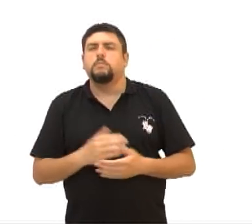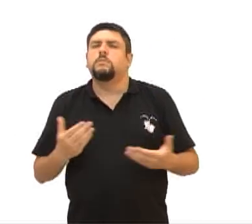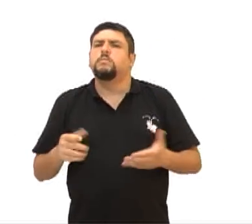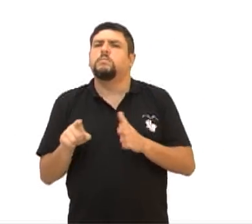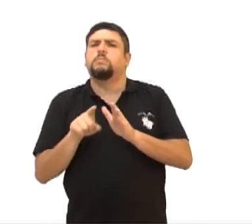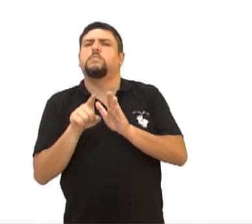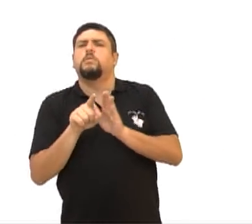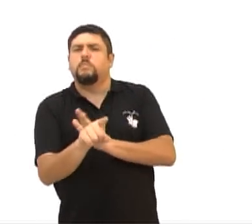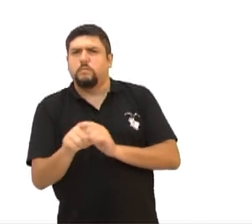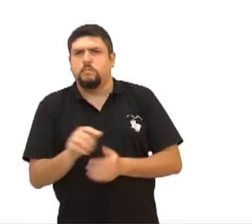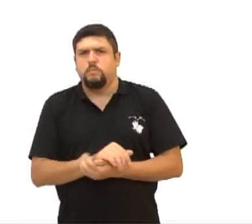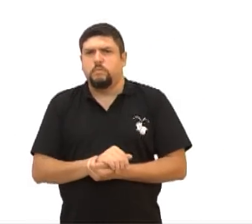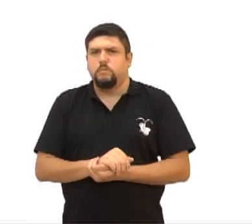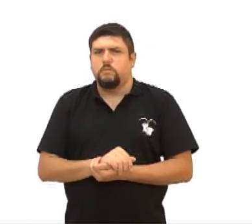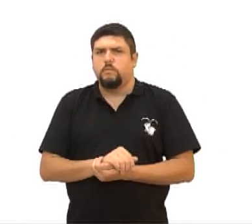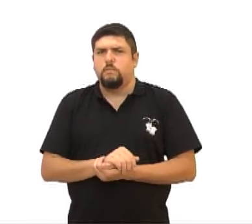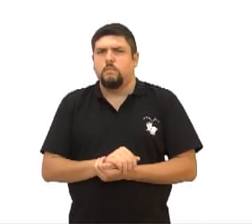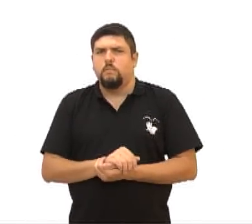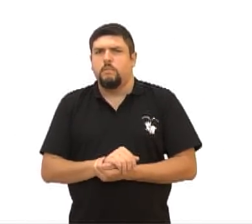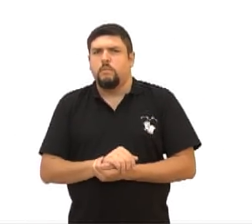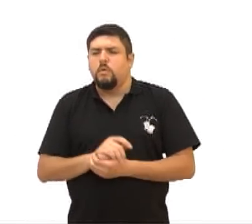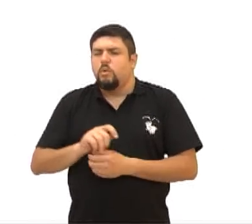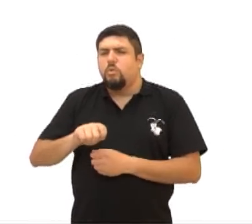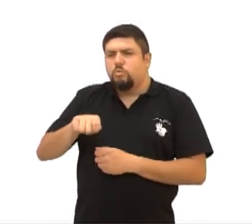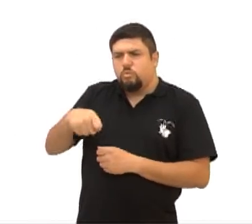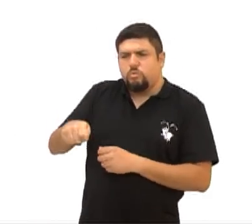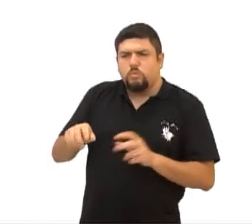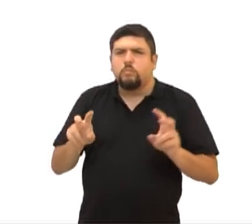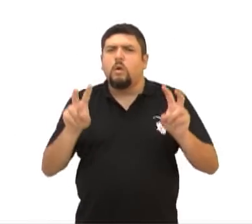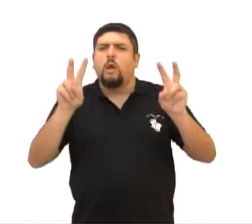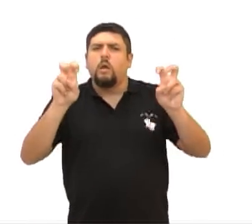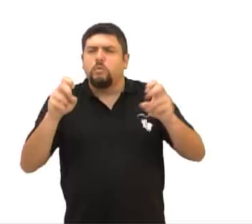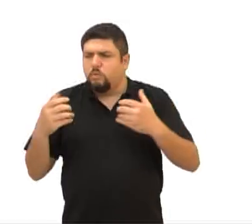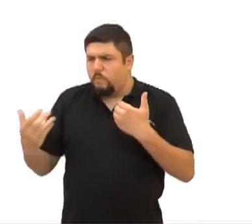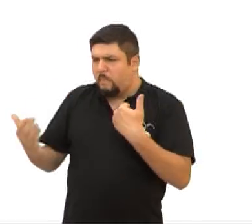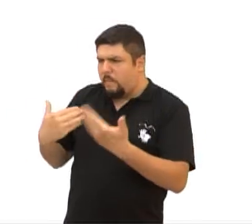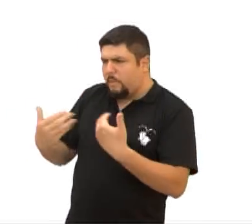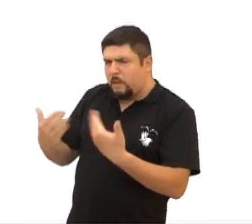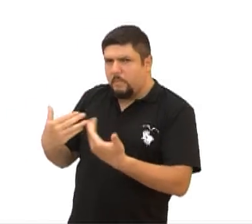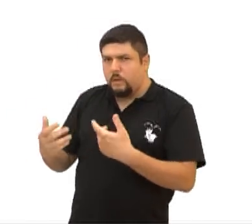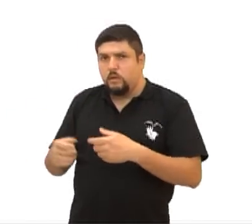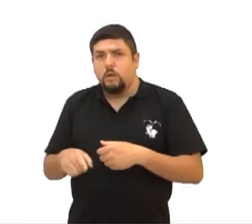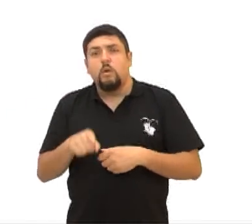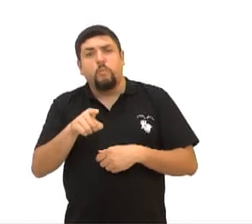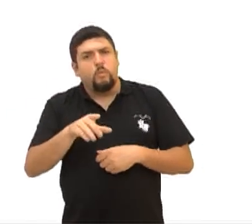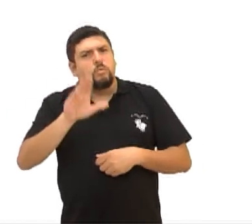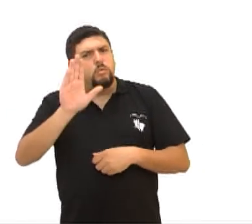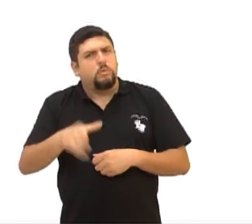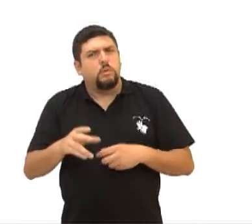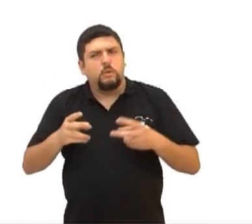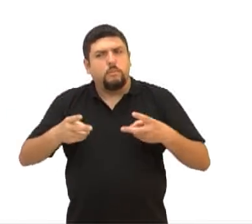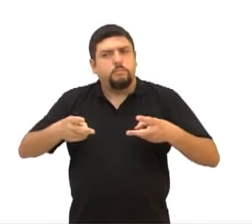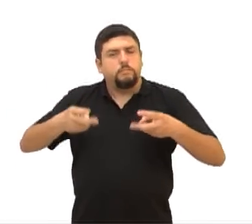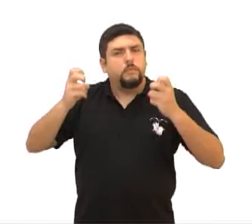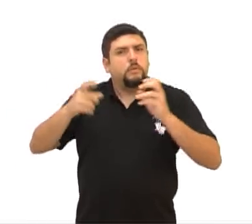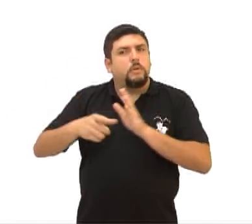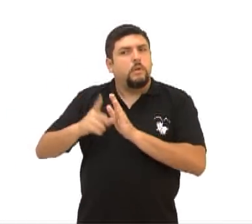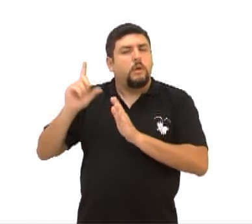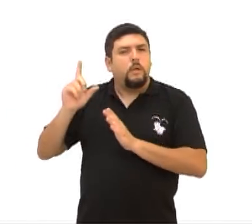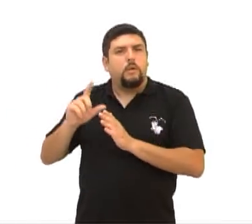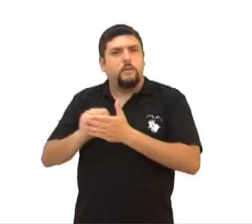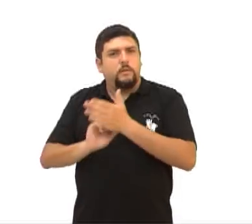pergunta. Sobre o assunto a ser tratado na entrevista, você já levantou uma hipótese na atividade 1,